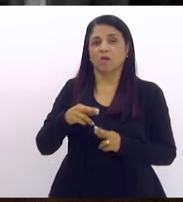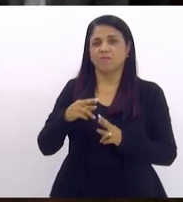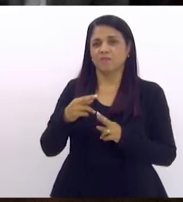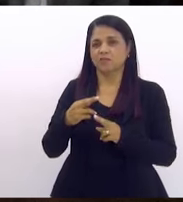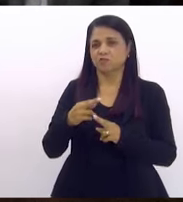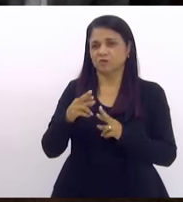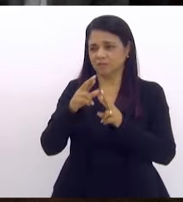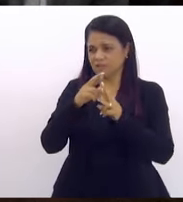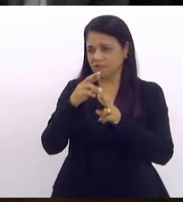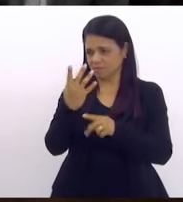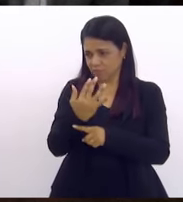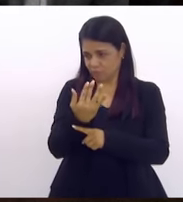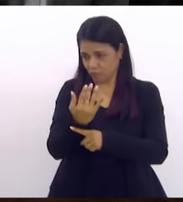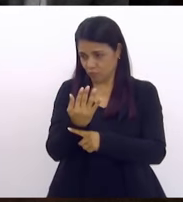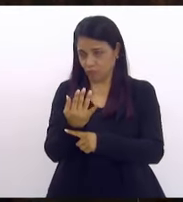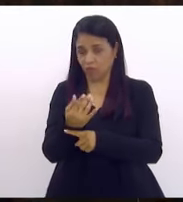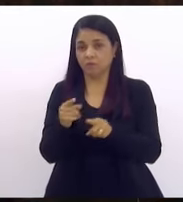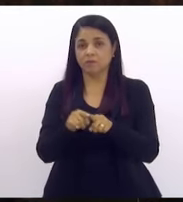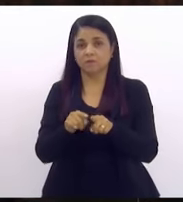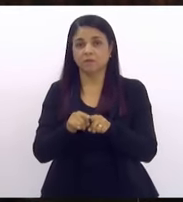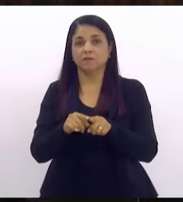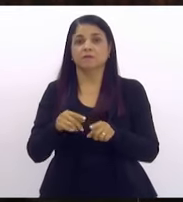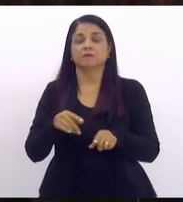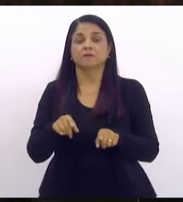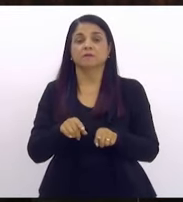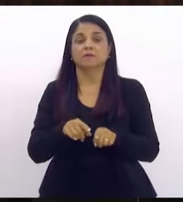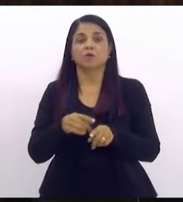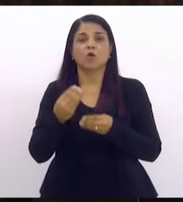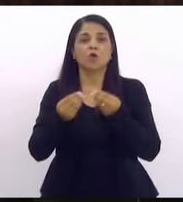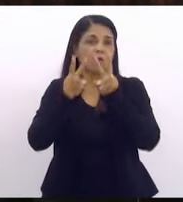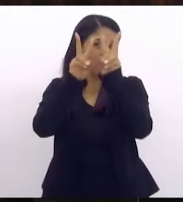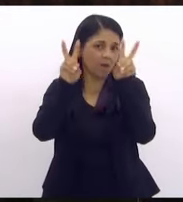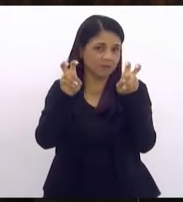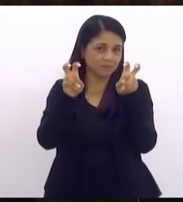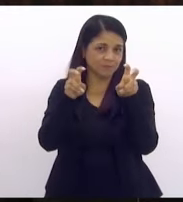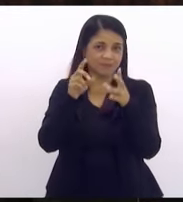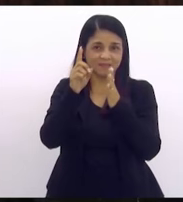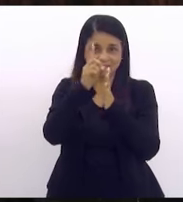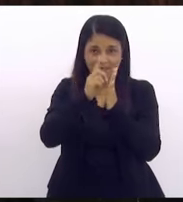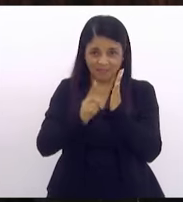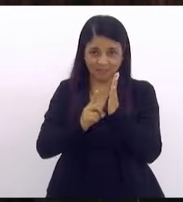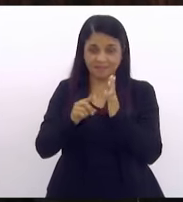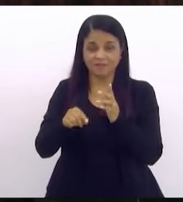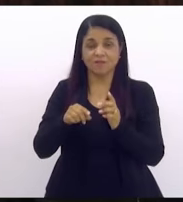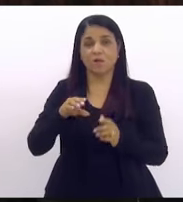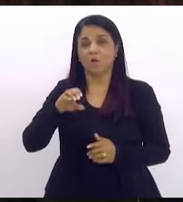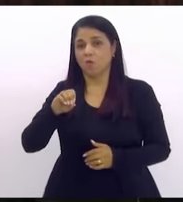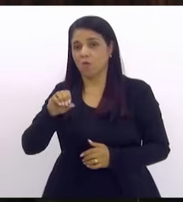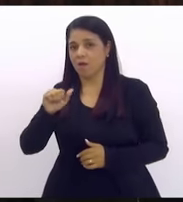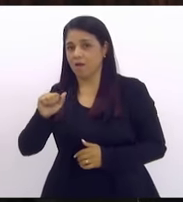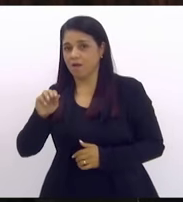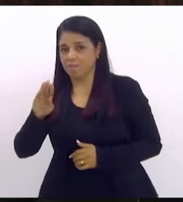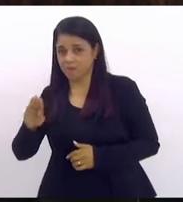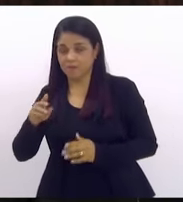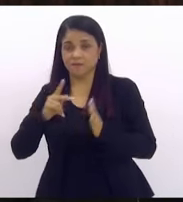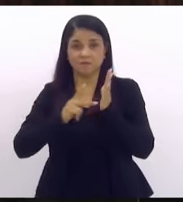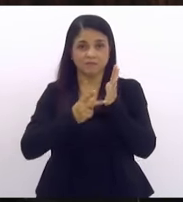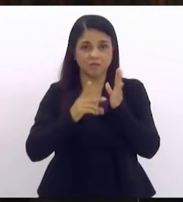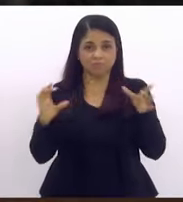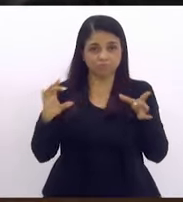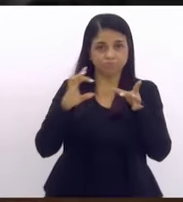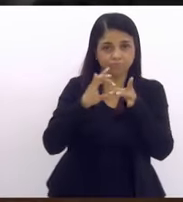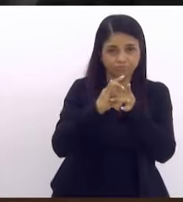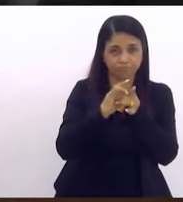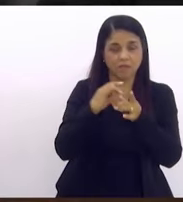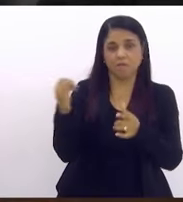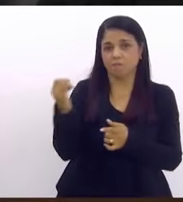2008 tendo defendido tese intitulada como aspas OAB e sindicatos importância da filiação